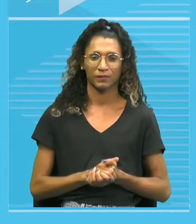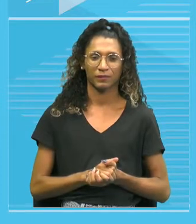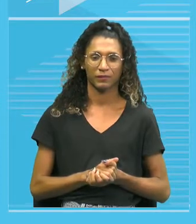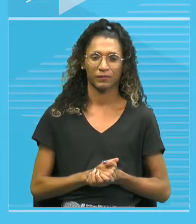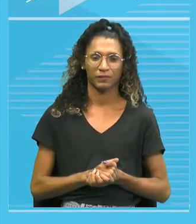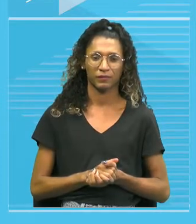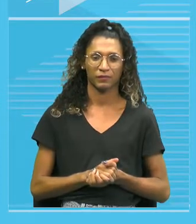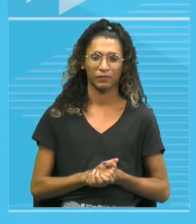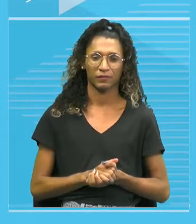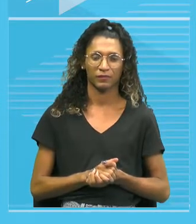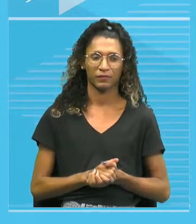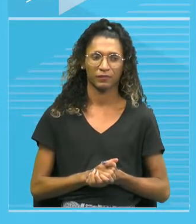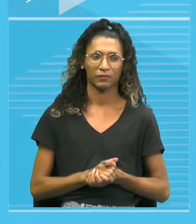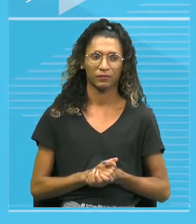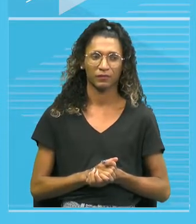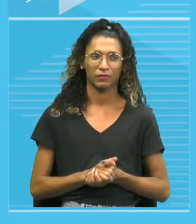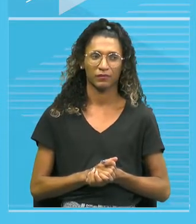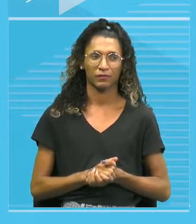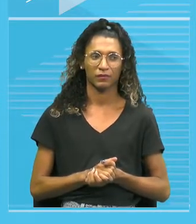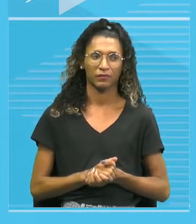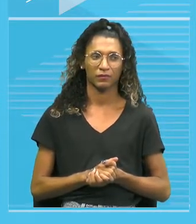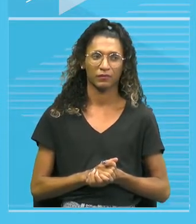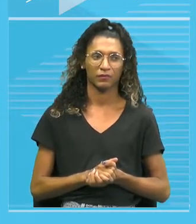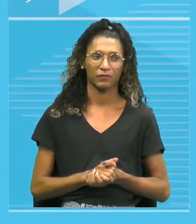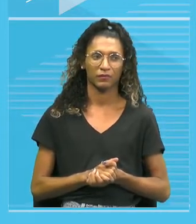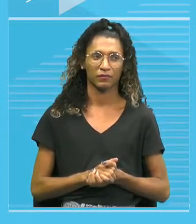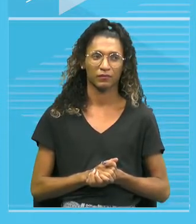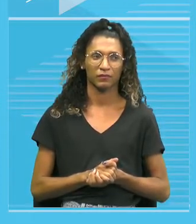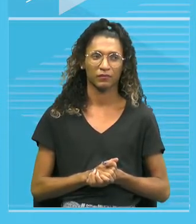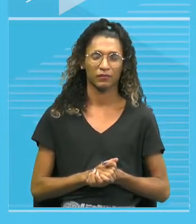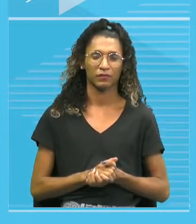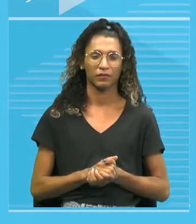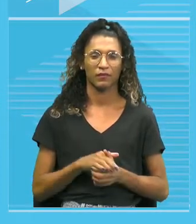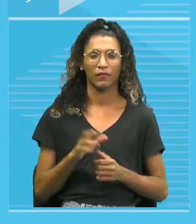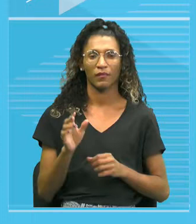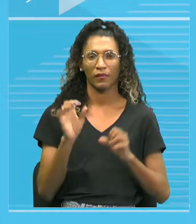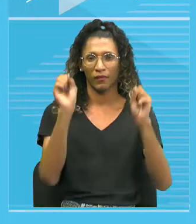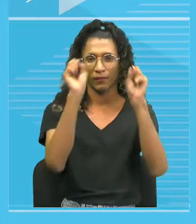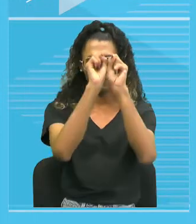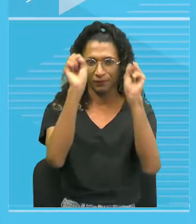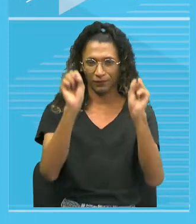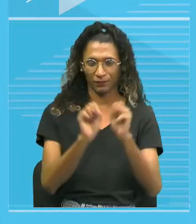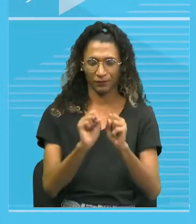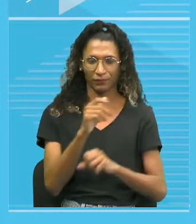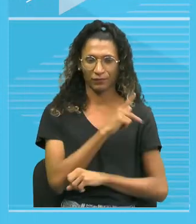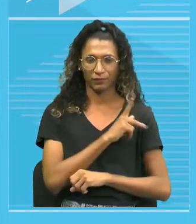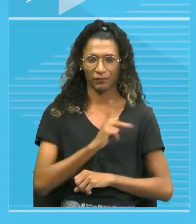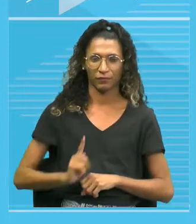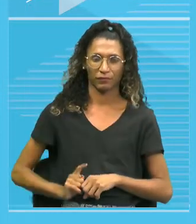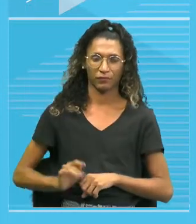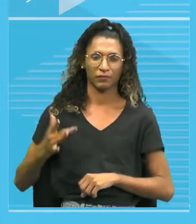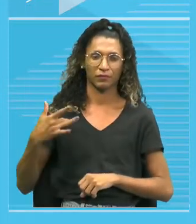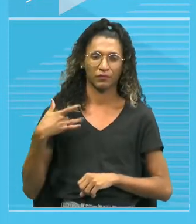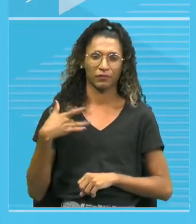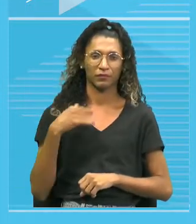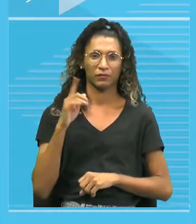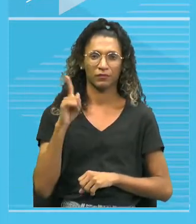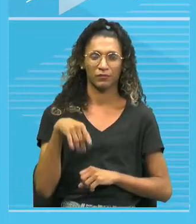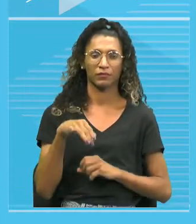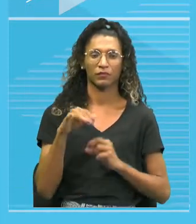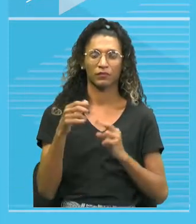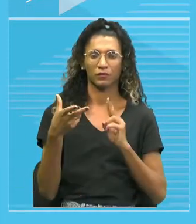quando se trata de sistema público de saúde, Sistema Único de Saúde, que é o SUS aqui no nosso caso no